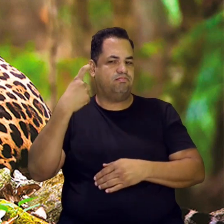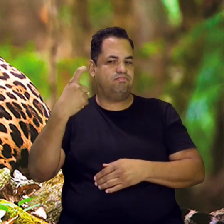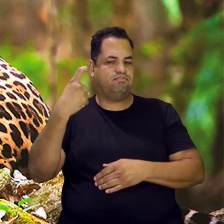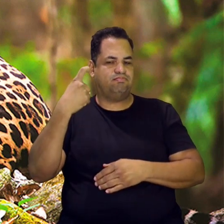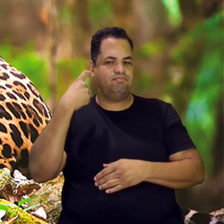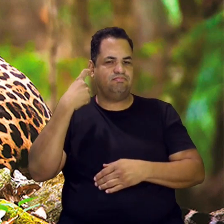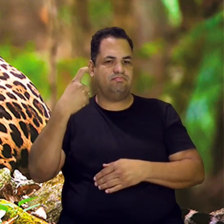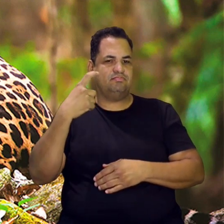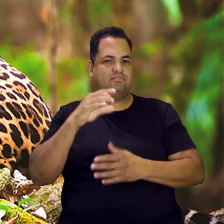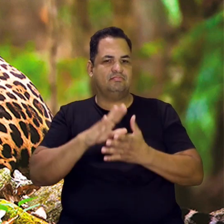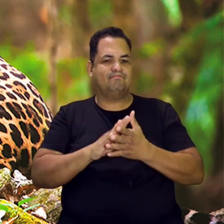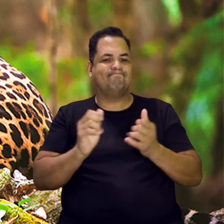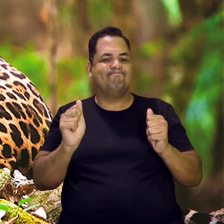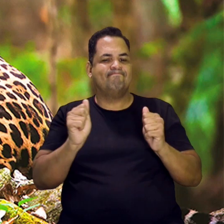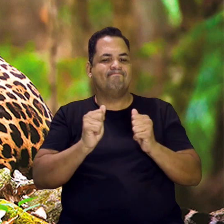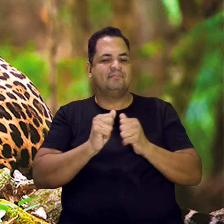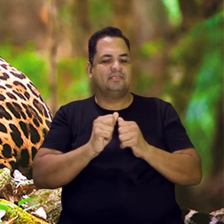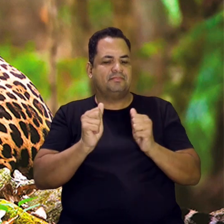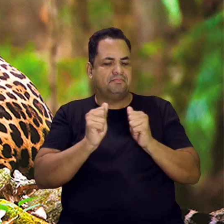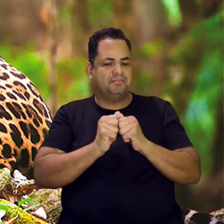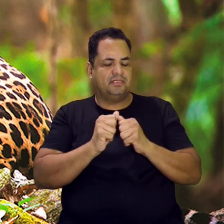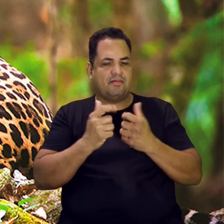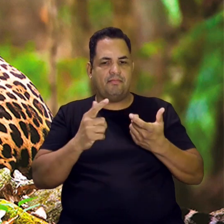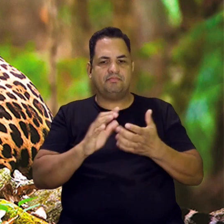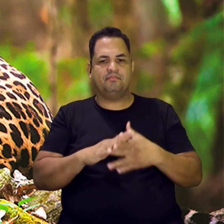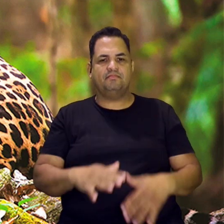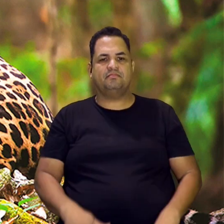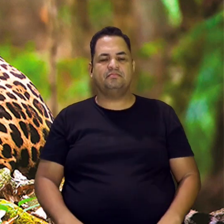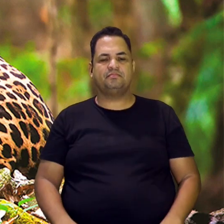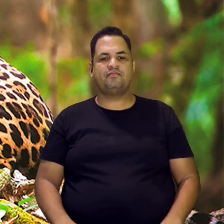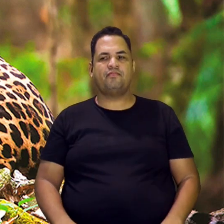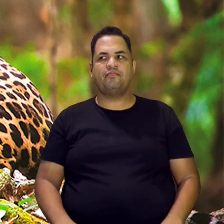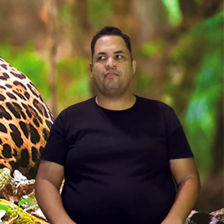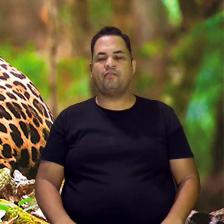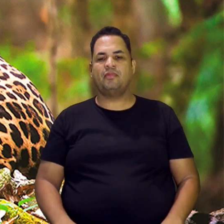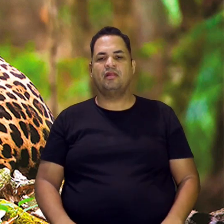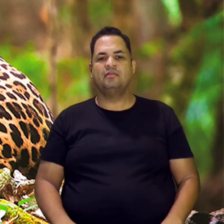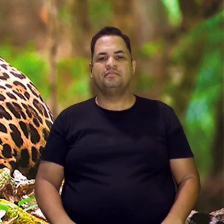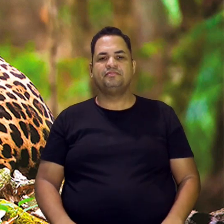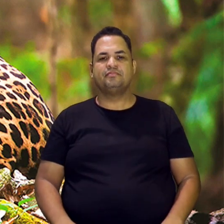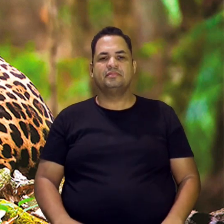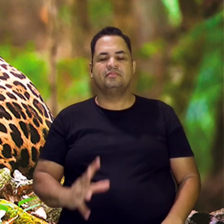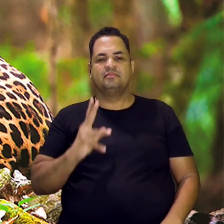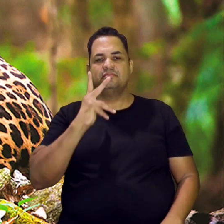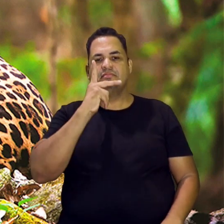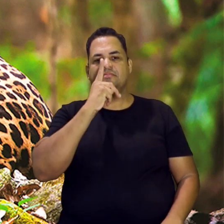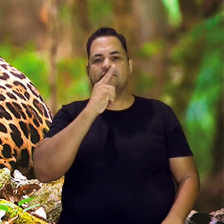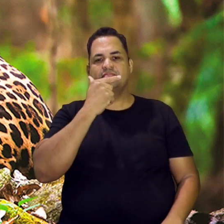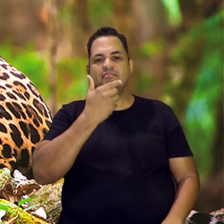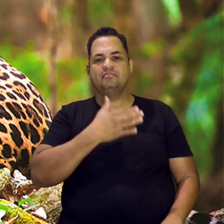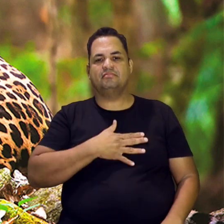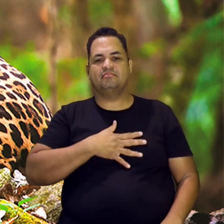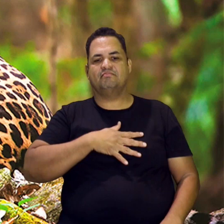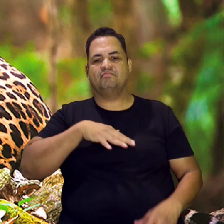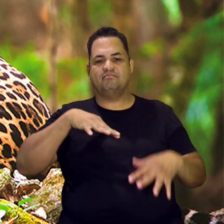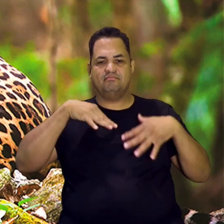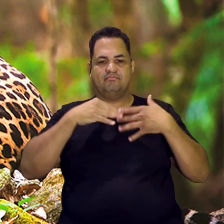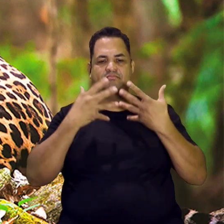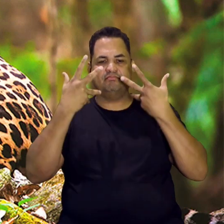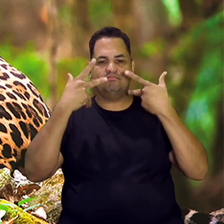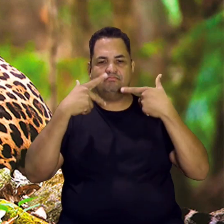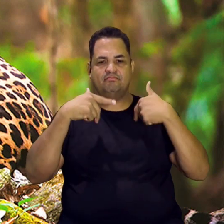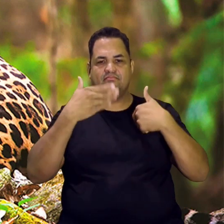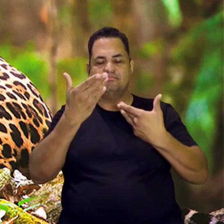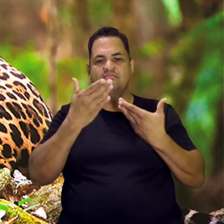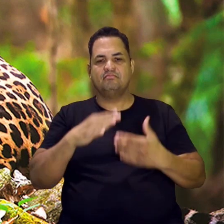parecia que ela estava no meu cangote, né, mas é muito lindo esse animal, e é um topo, tá no topo da cadeia,